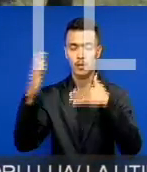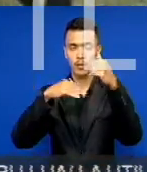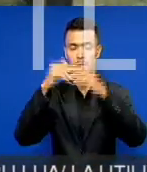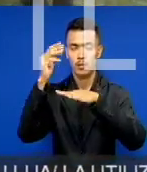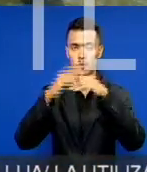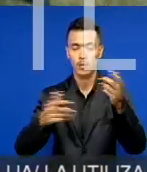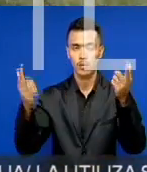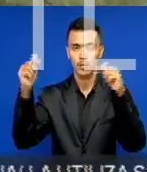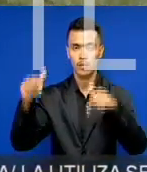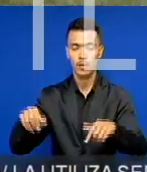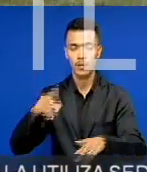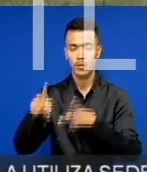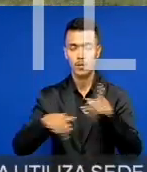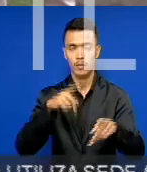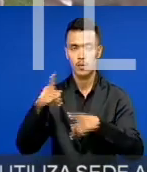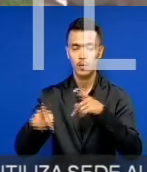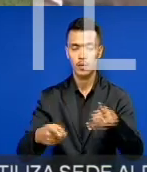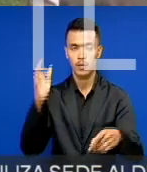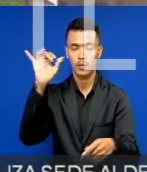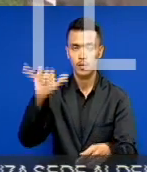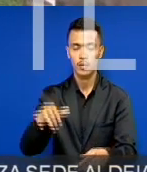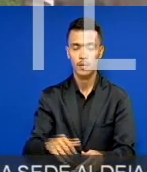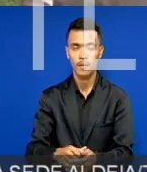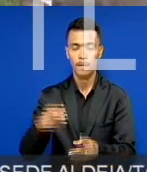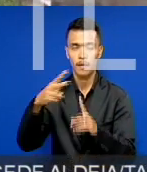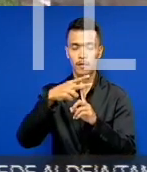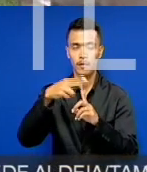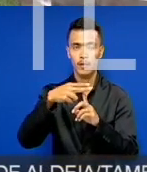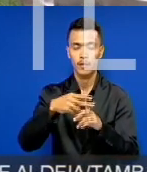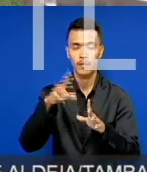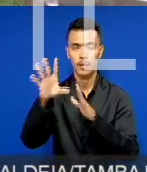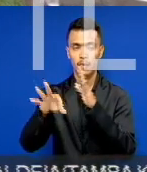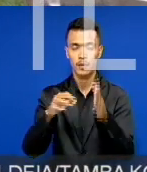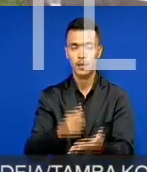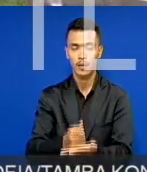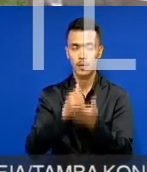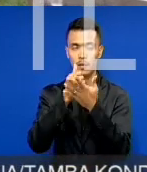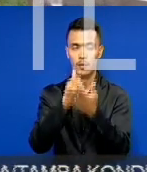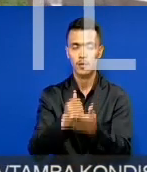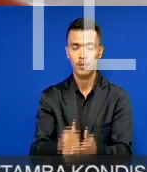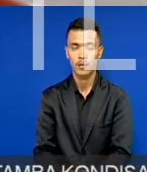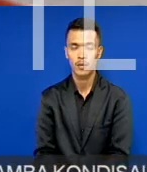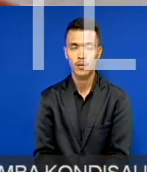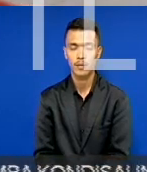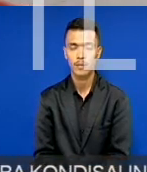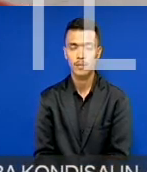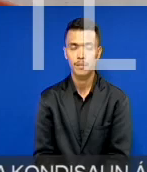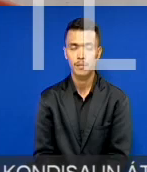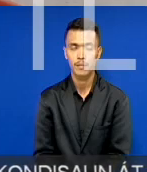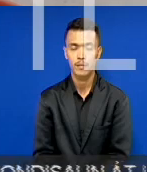hirakne, to iha comunidade afetada será. Vítima afetada no BC reta no apoio e recuperação na moto, Atos Tolo